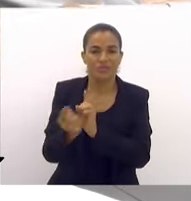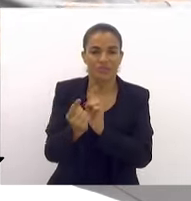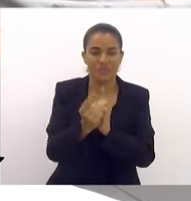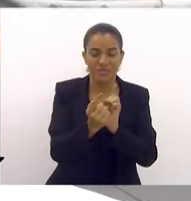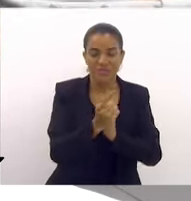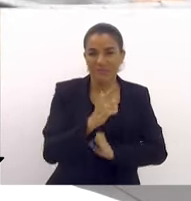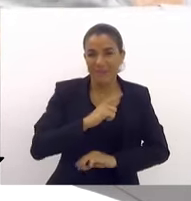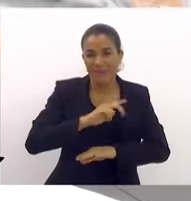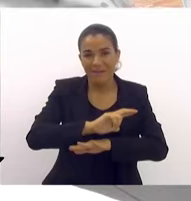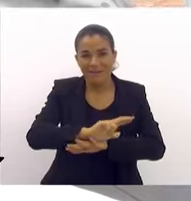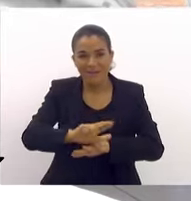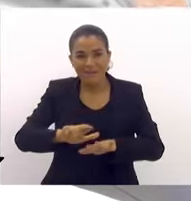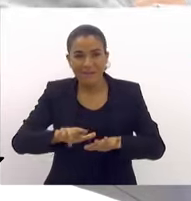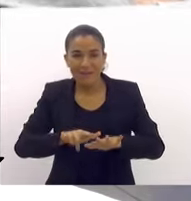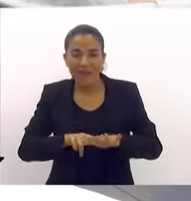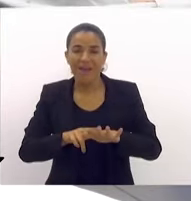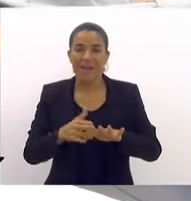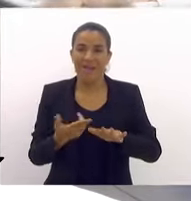entidades,